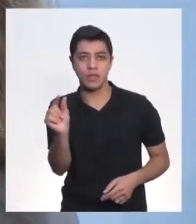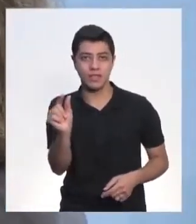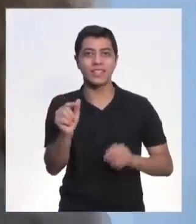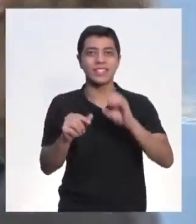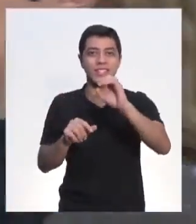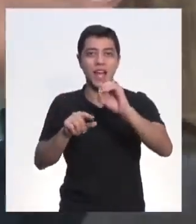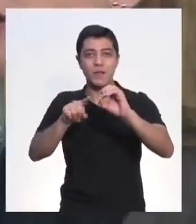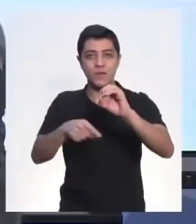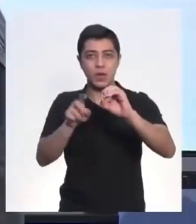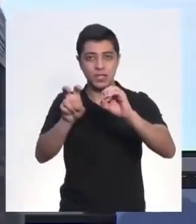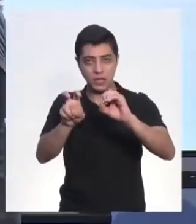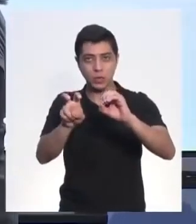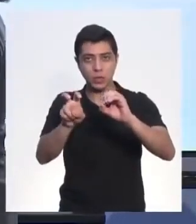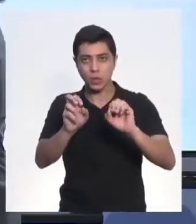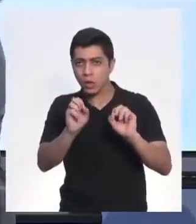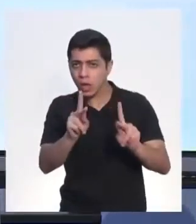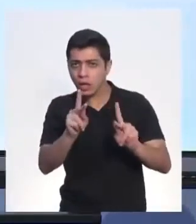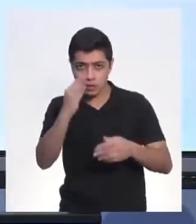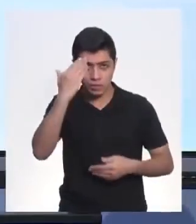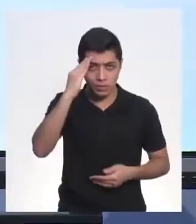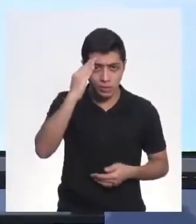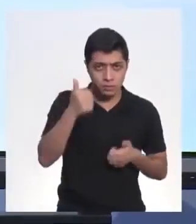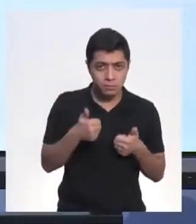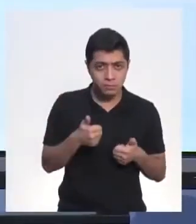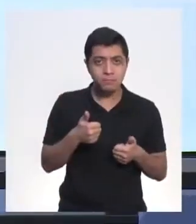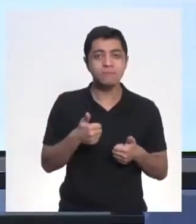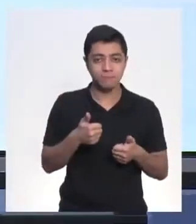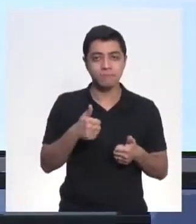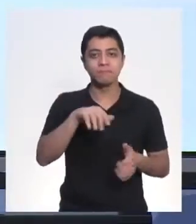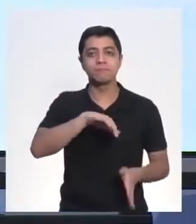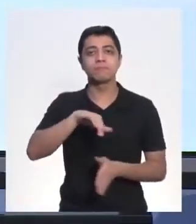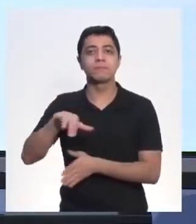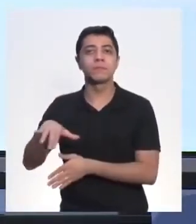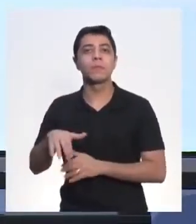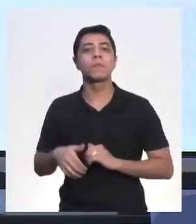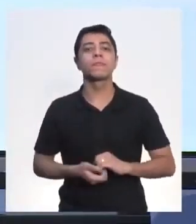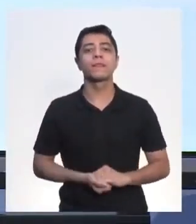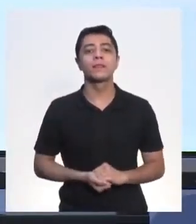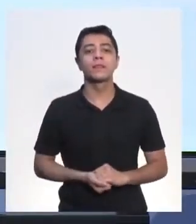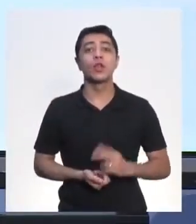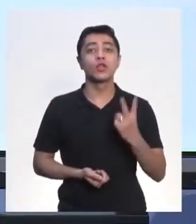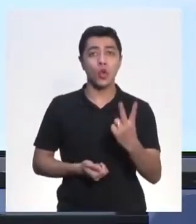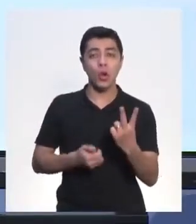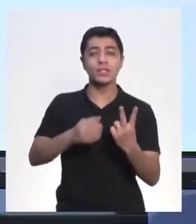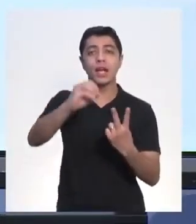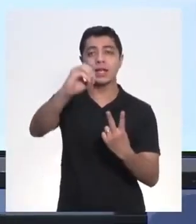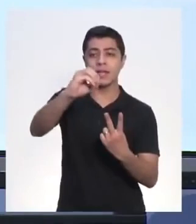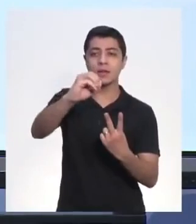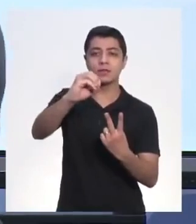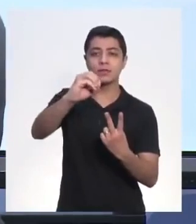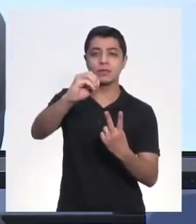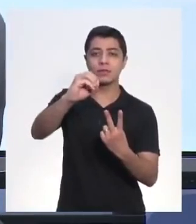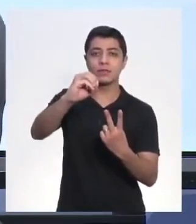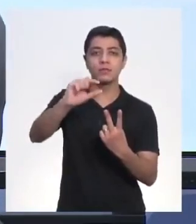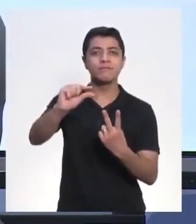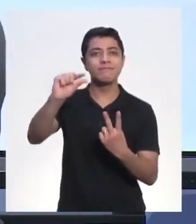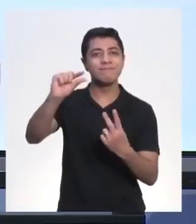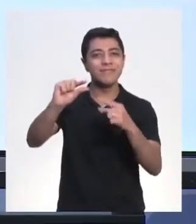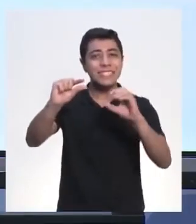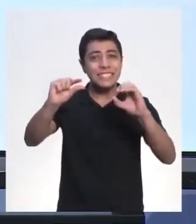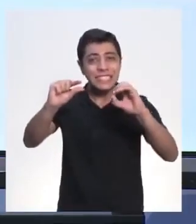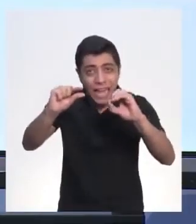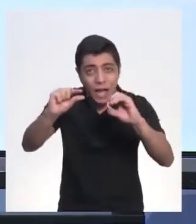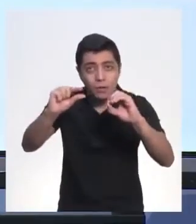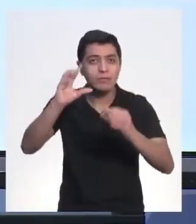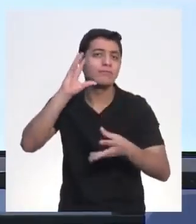0,5. Tudo bem até aqui, gente? Agora, 2 elevado a 0. Números elevados a 0 dão sempre 1. Então, a gente tem o par ordenado 0